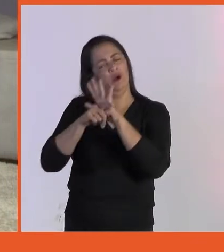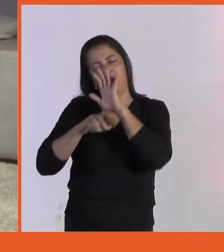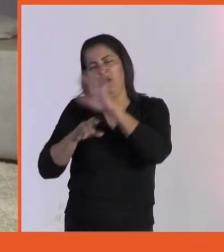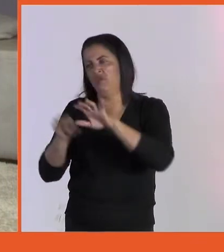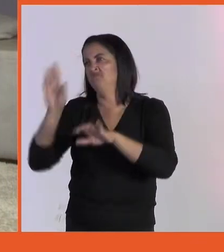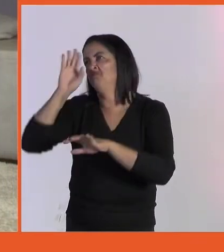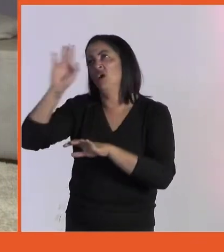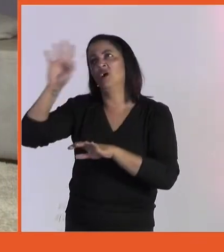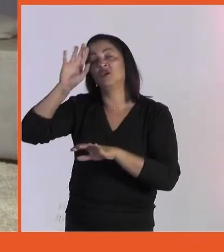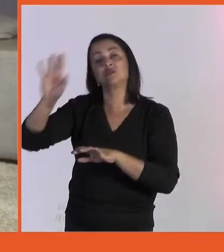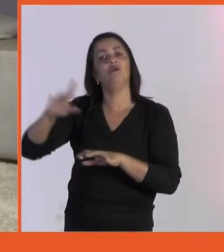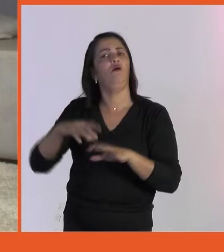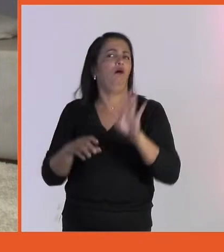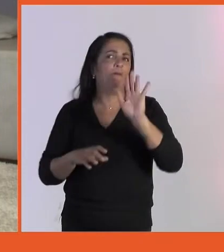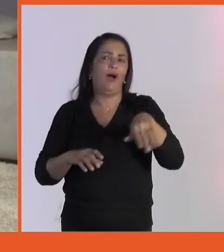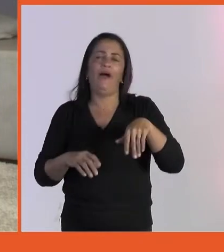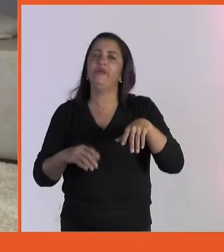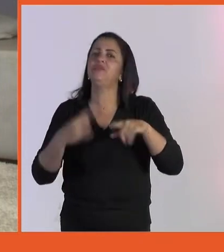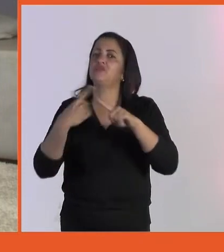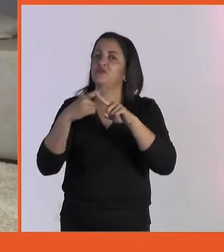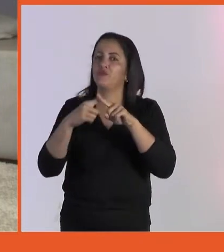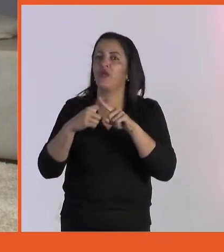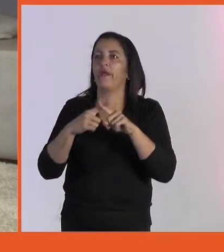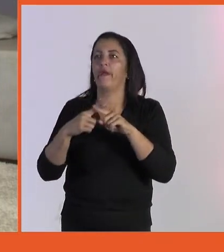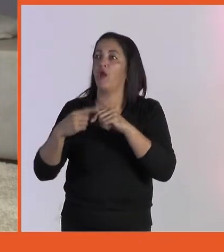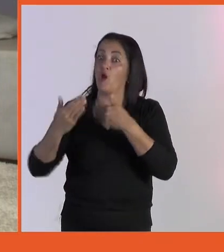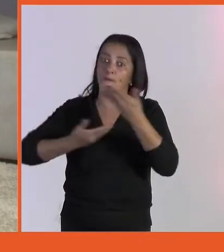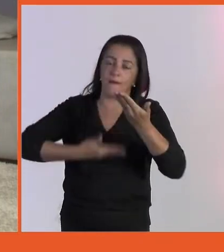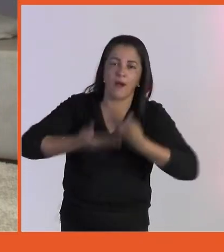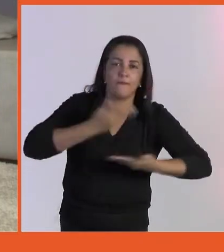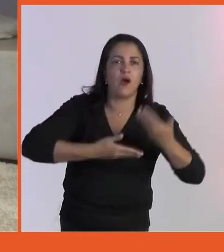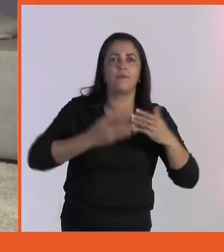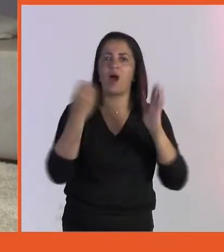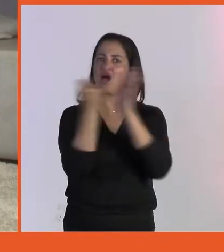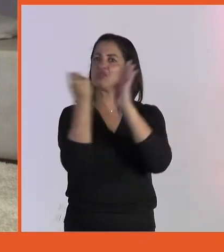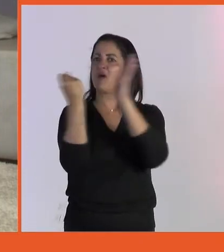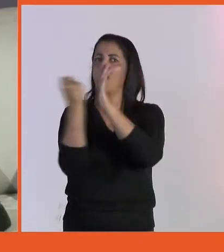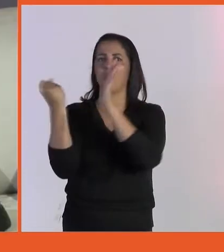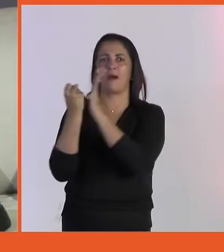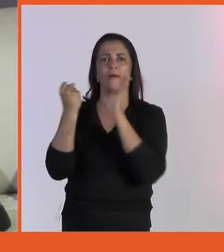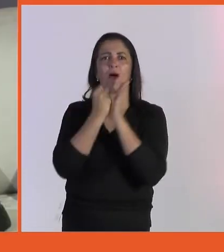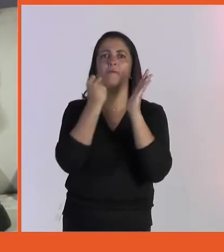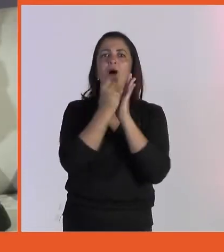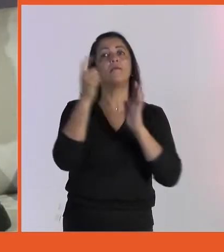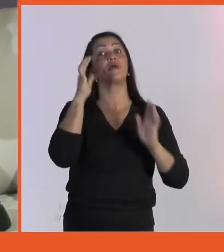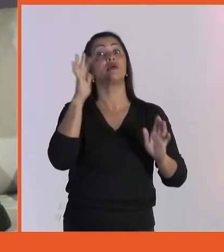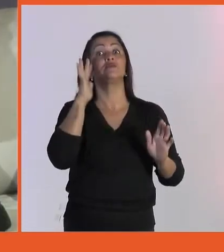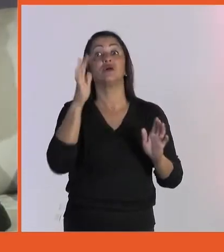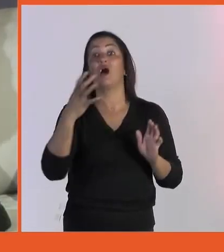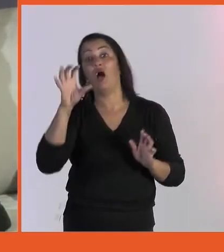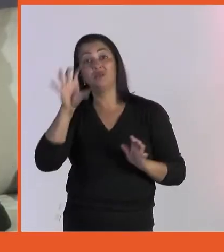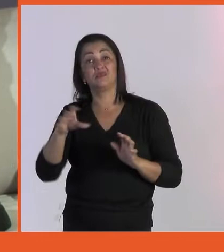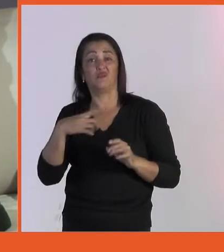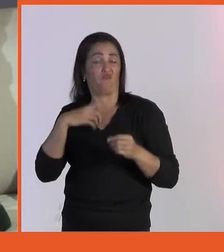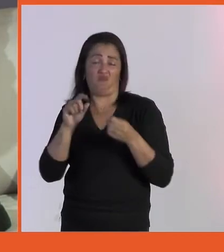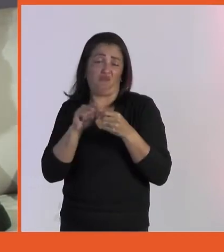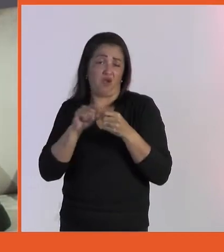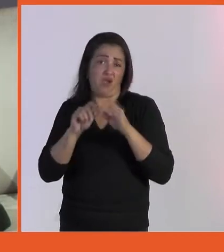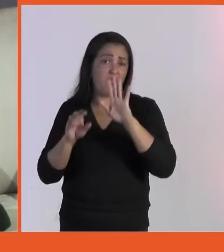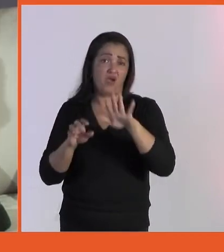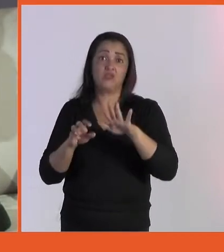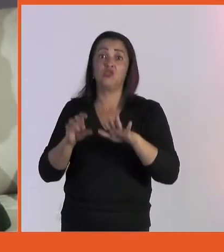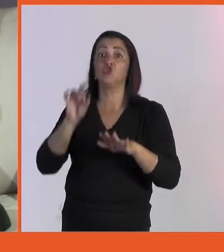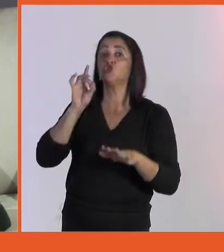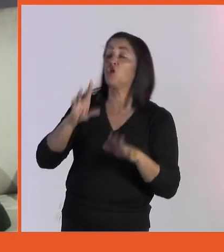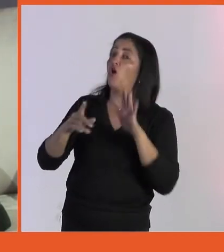comunidade alimentando ali e o influenciador falando, pô, gente, as marcas não me procuram, eu quero fazer esse trabalho, vocês topam essa troca aqui, vocês